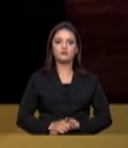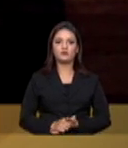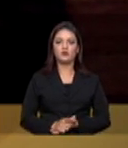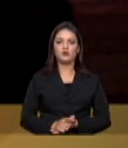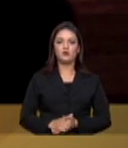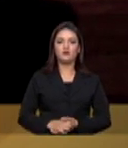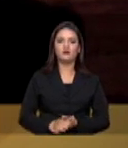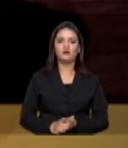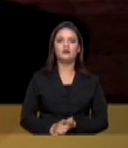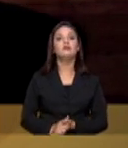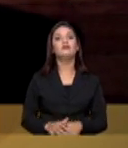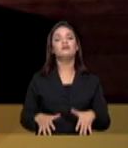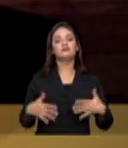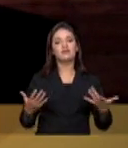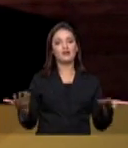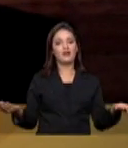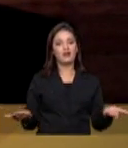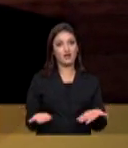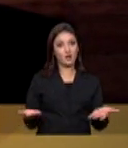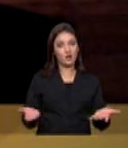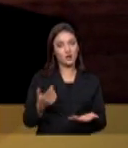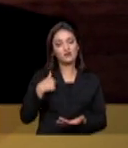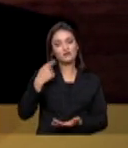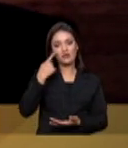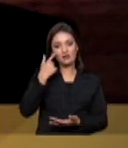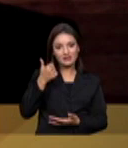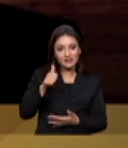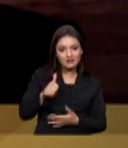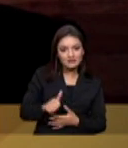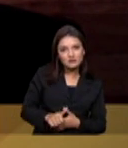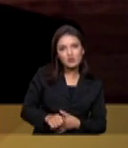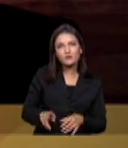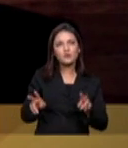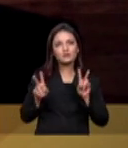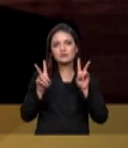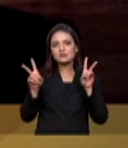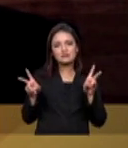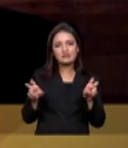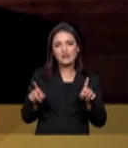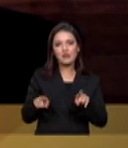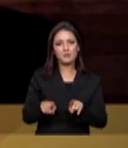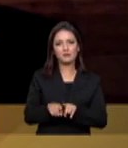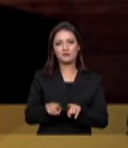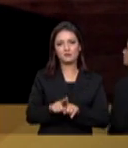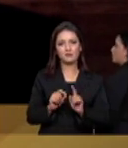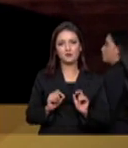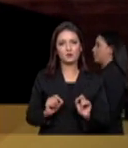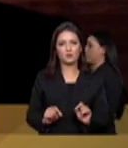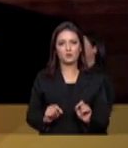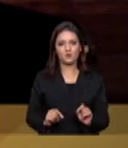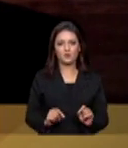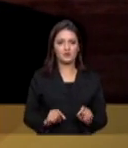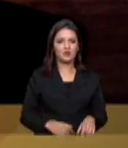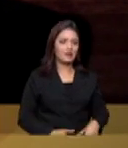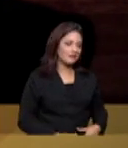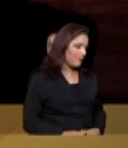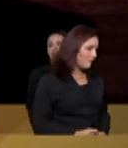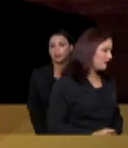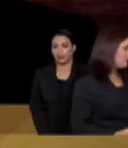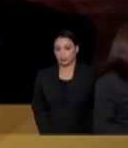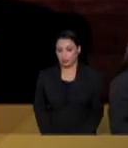A análise agora se o presidente do julgamento da Pet